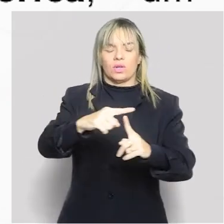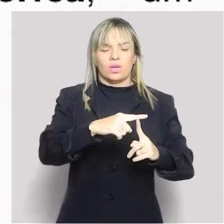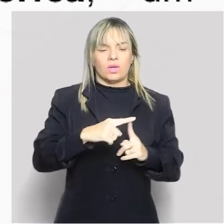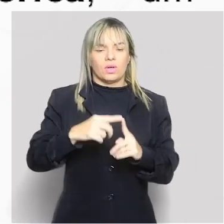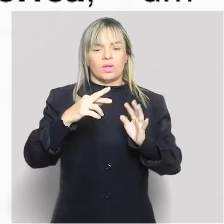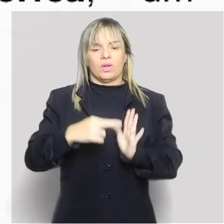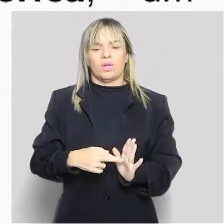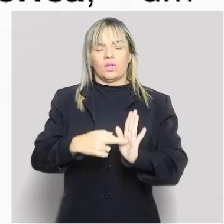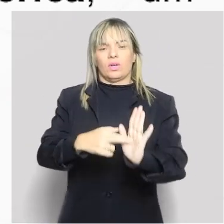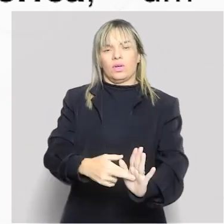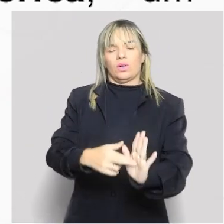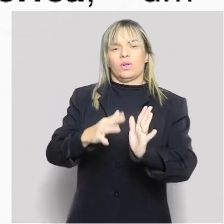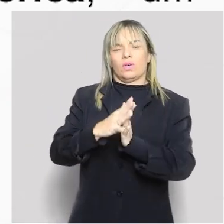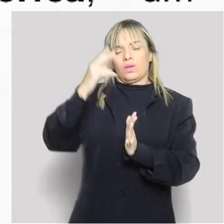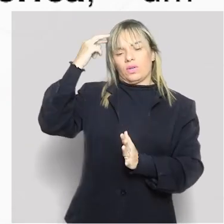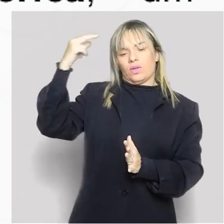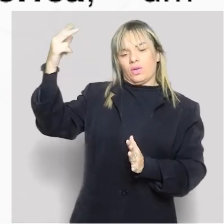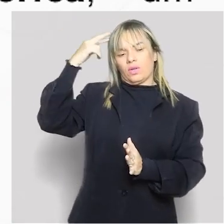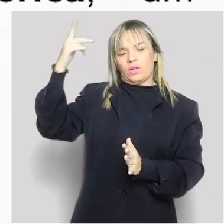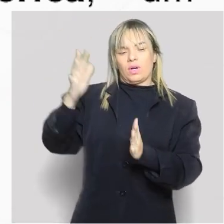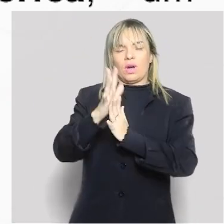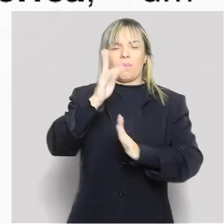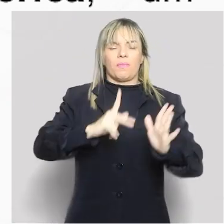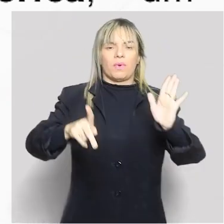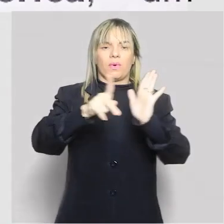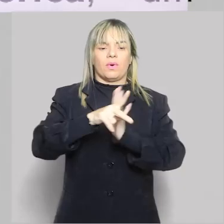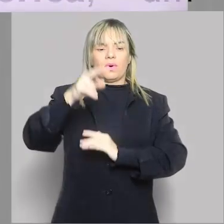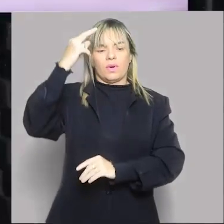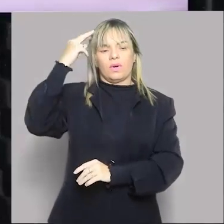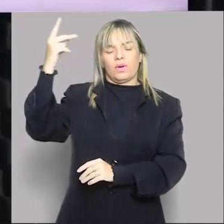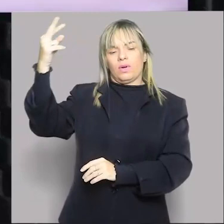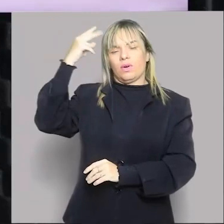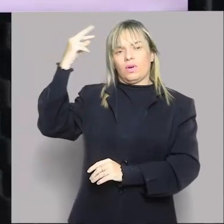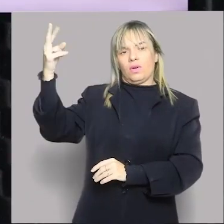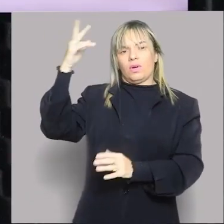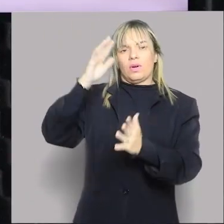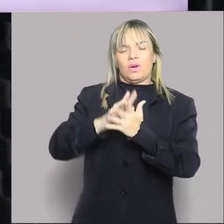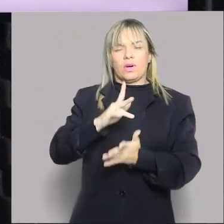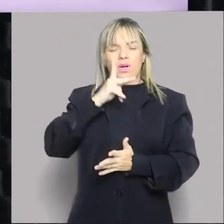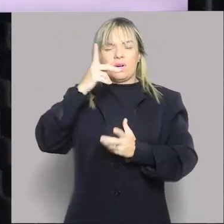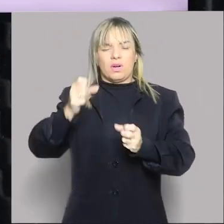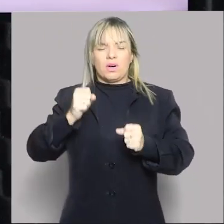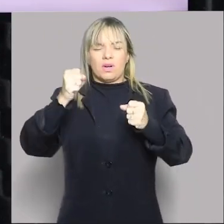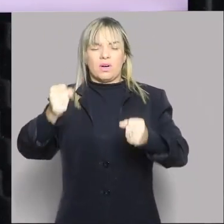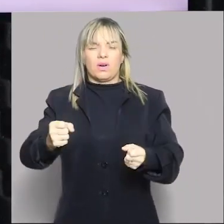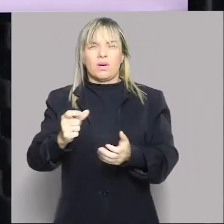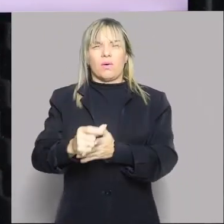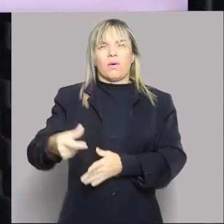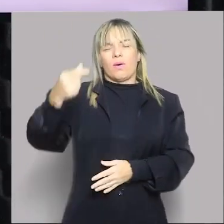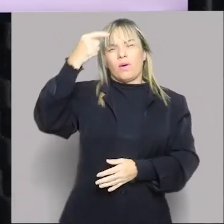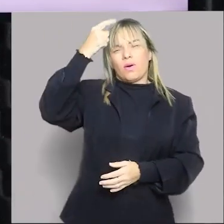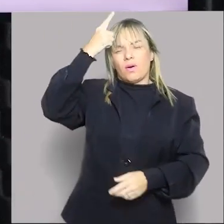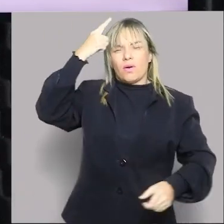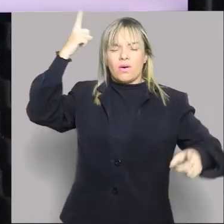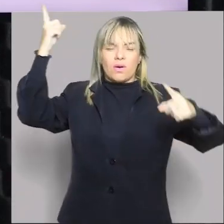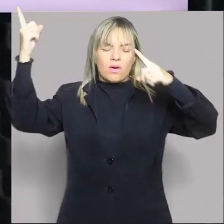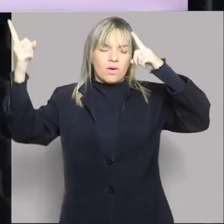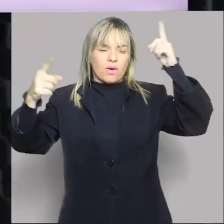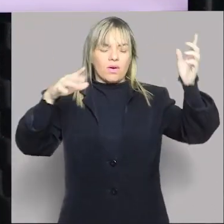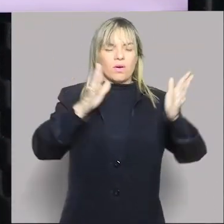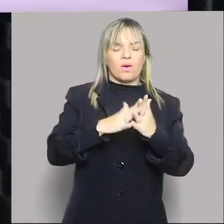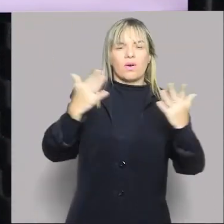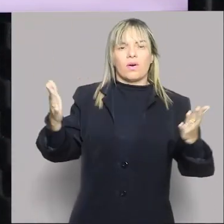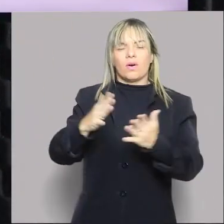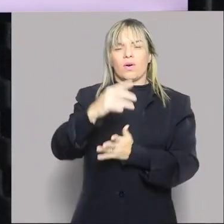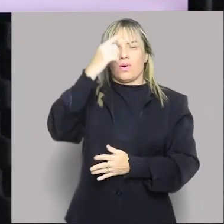a pintura pode contar a própria história. A pintura é tão forte que ela idealiza, inclusive, nossas figuras religiosas